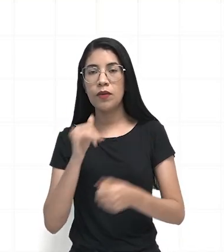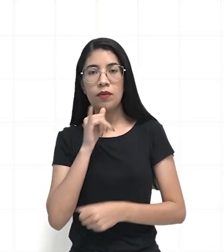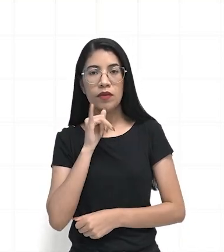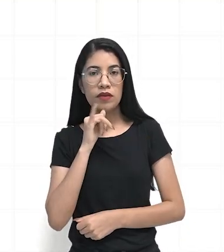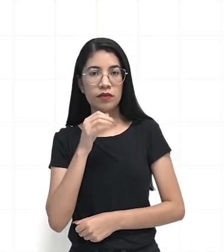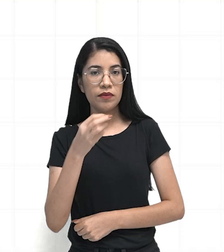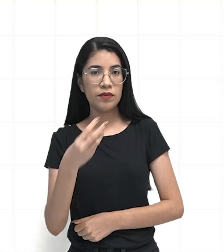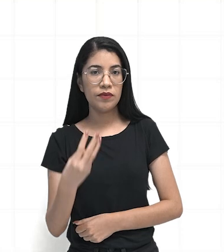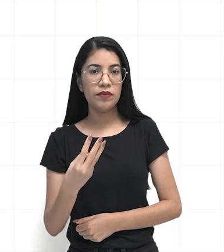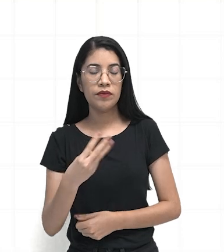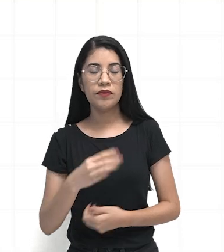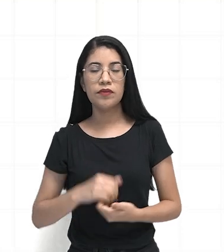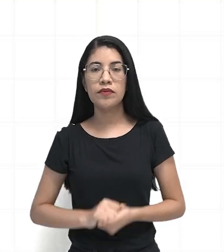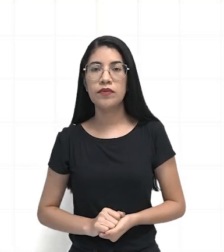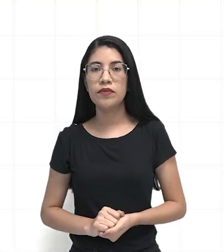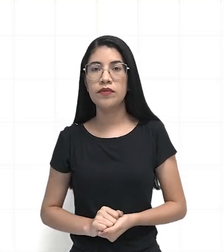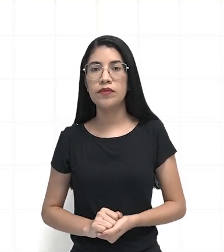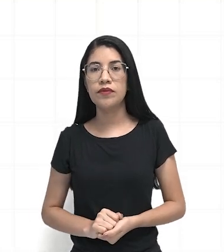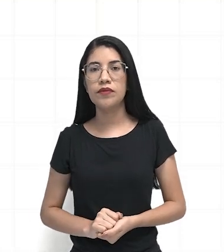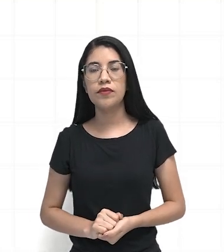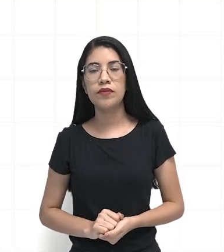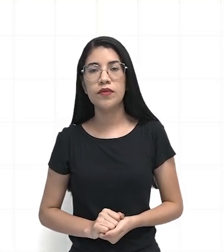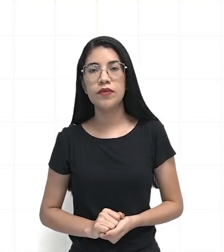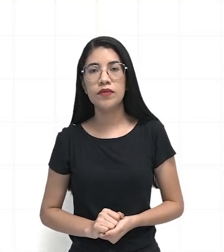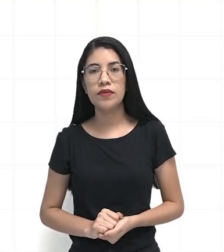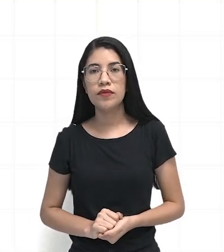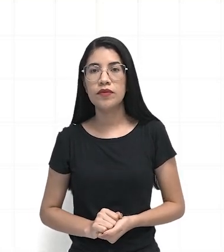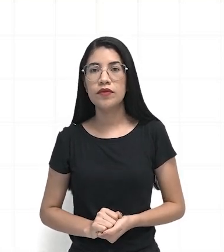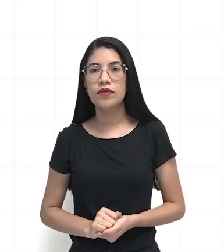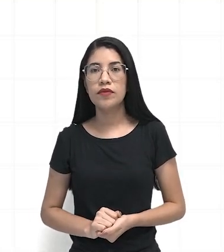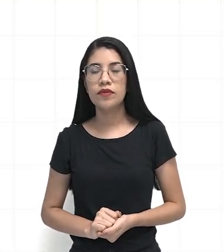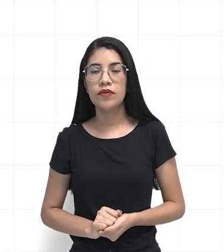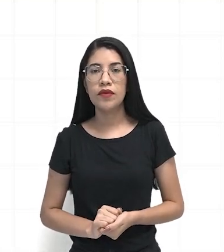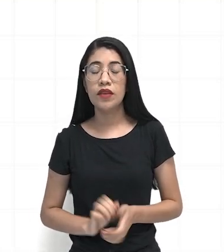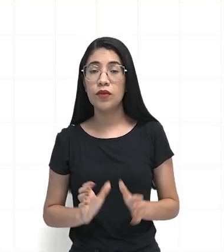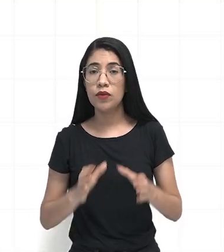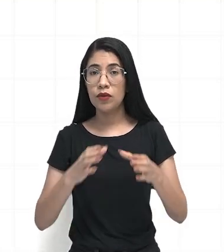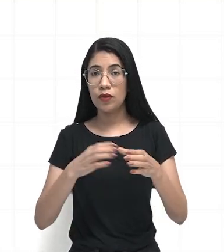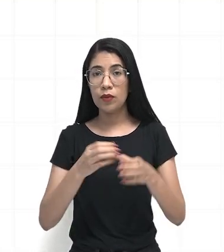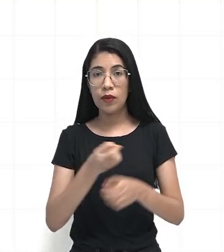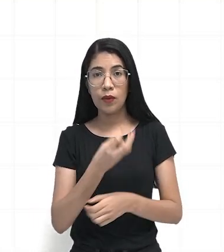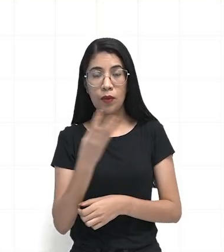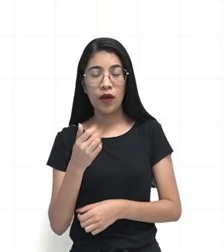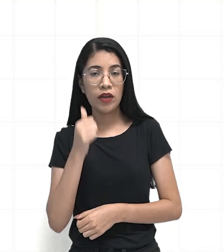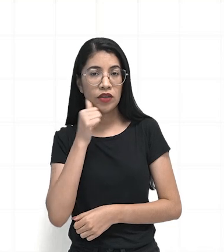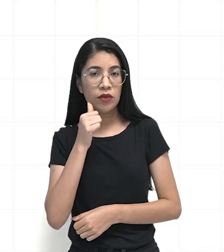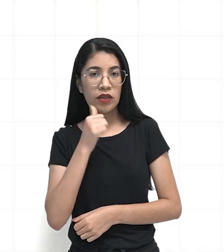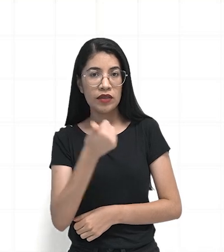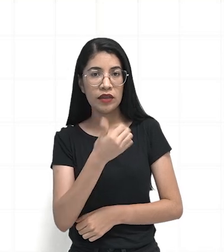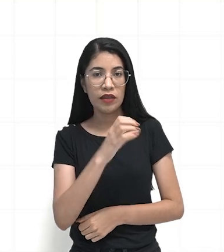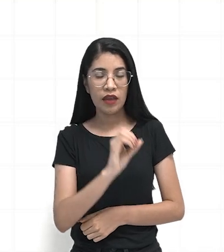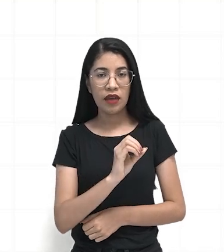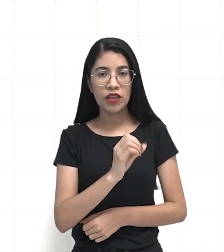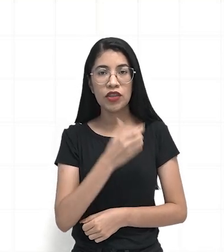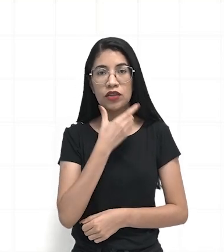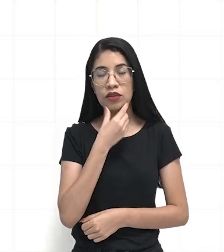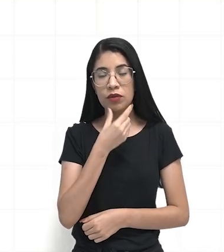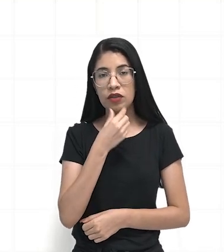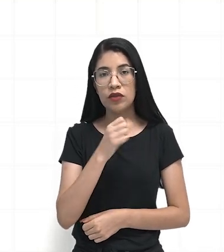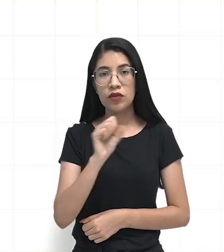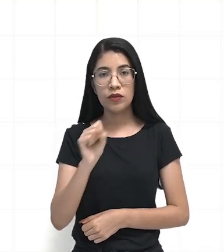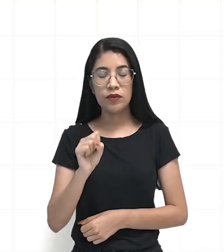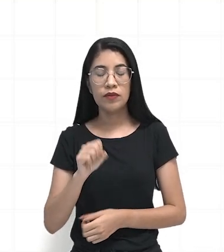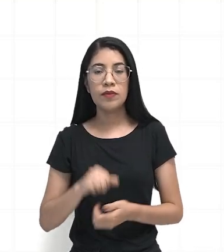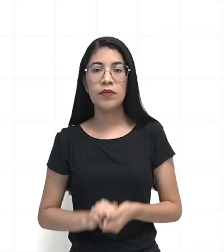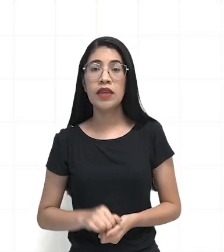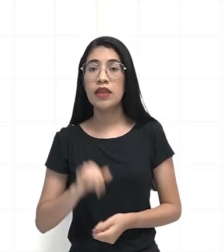número 3. Diz assim: numa classe há 10 meninas e 8 meninos. Se